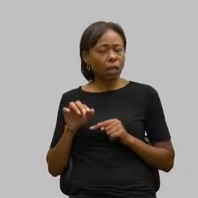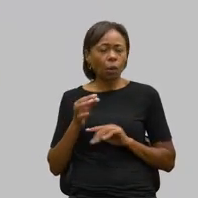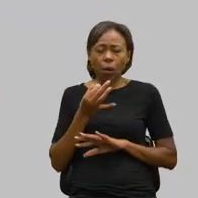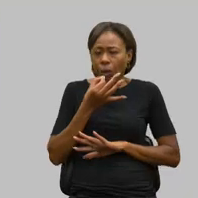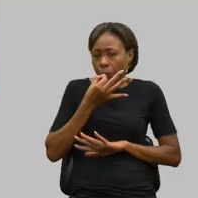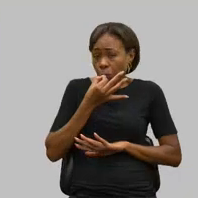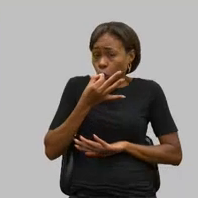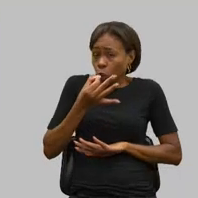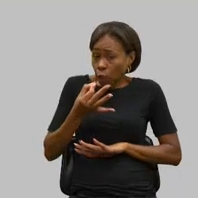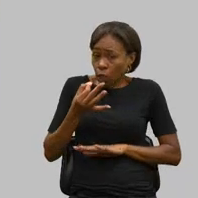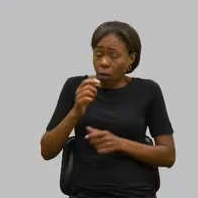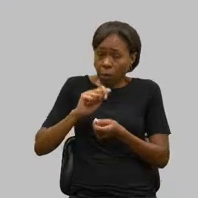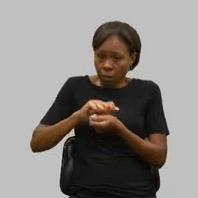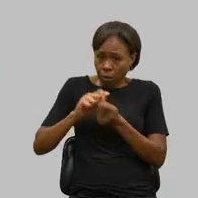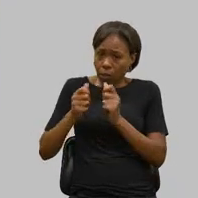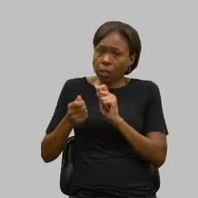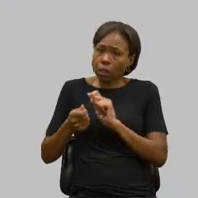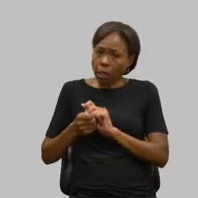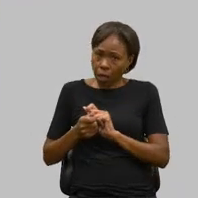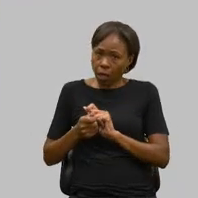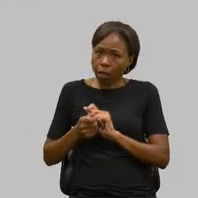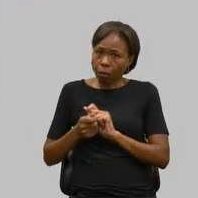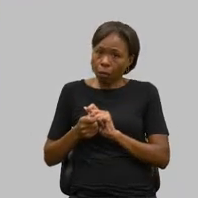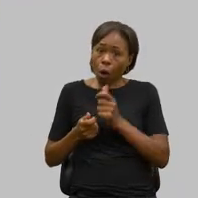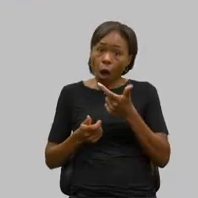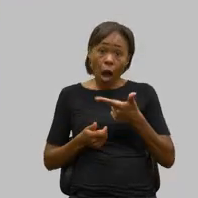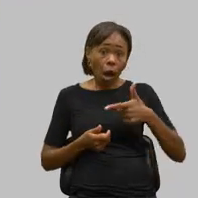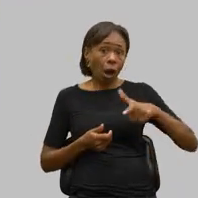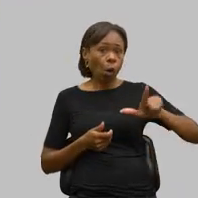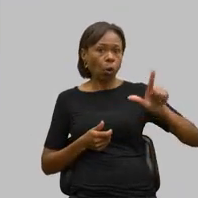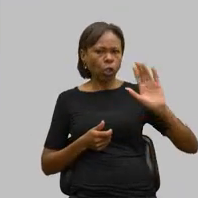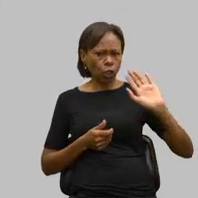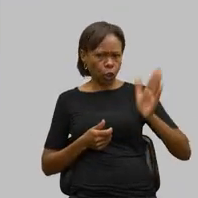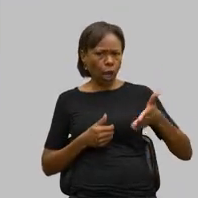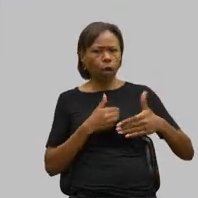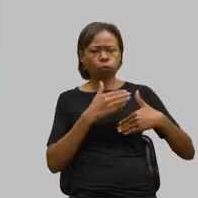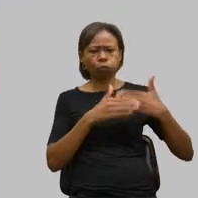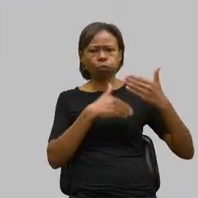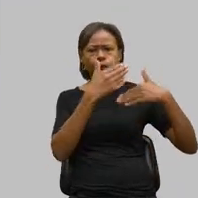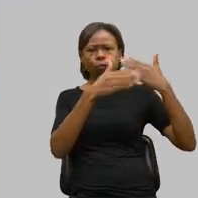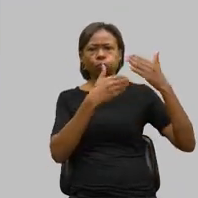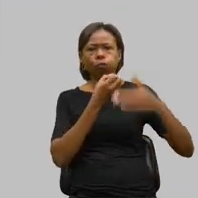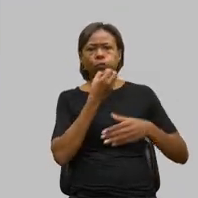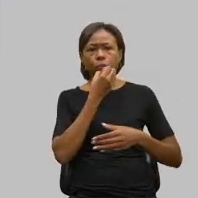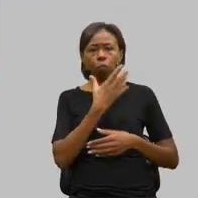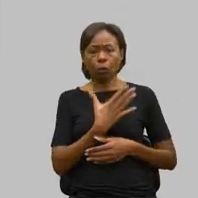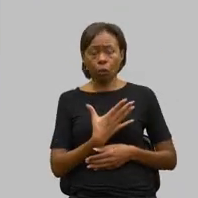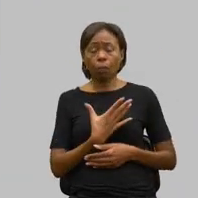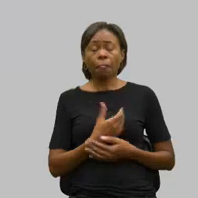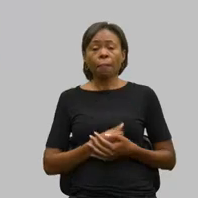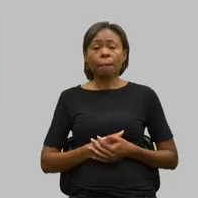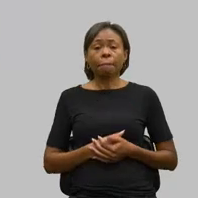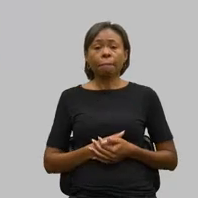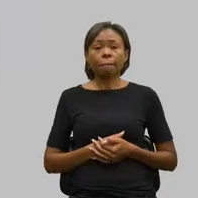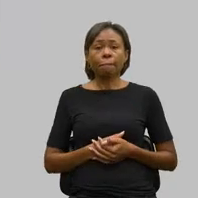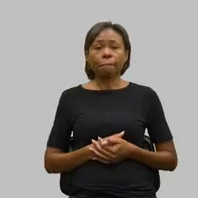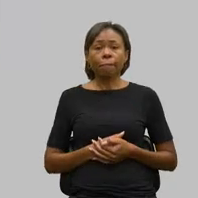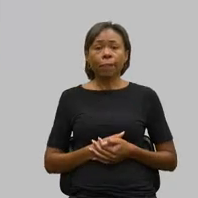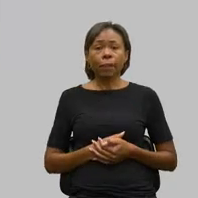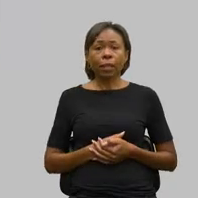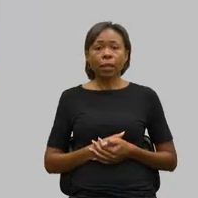adaptar à federal, que já foi um grande avanço. Parabéns ao Conas. Muito bom. E aqui, esse